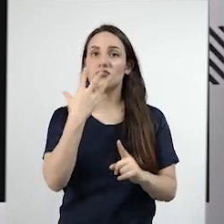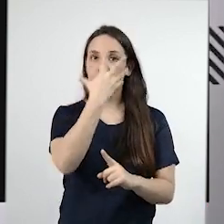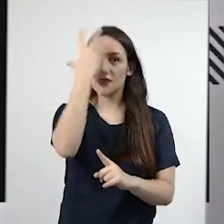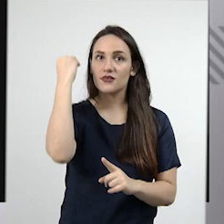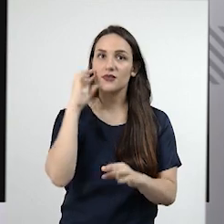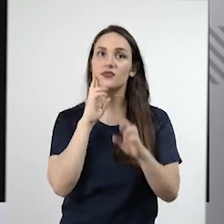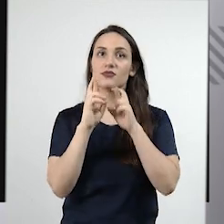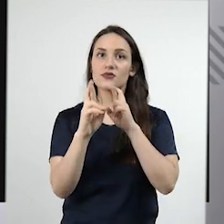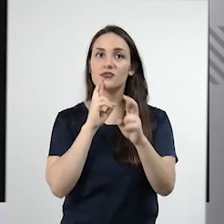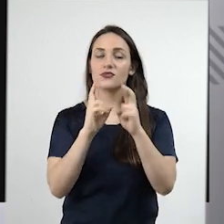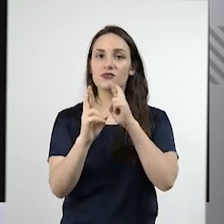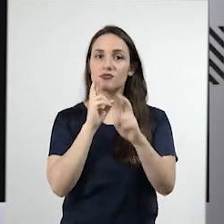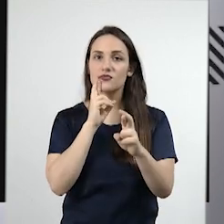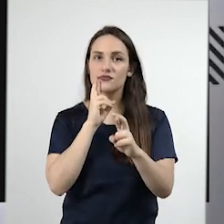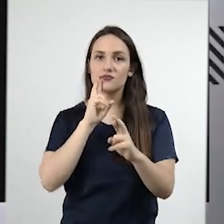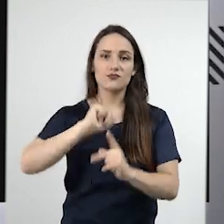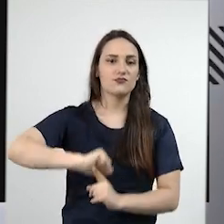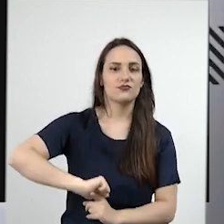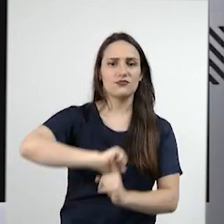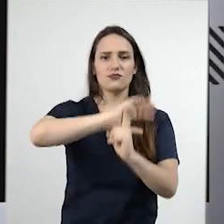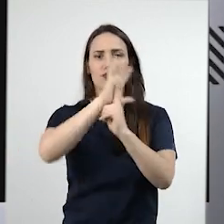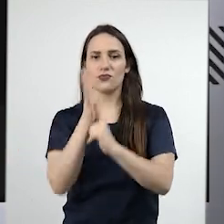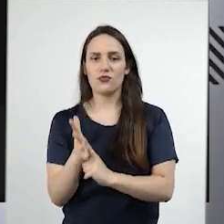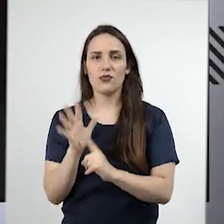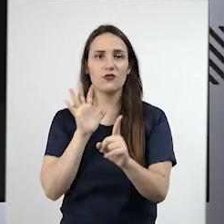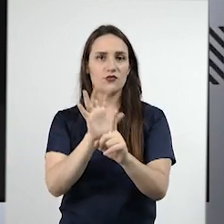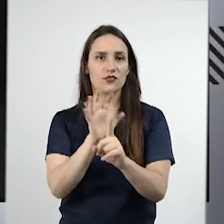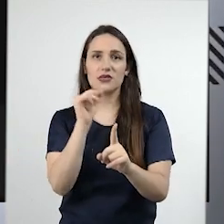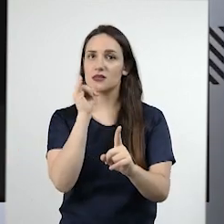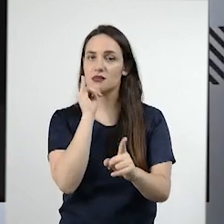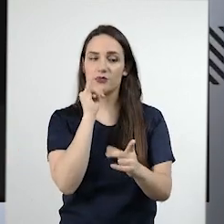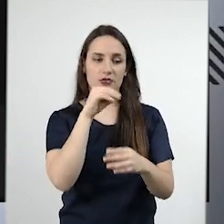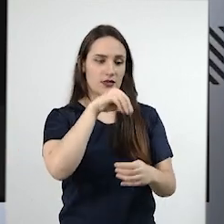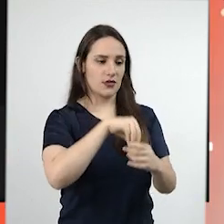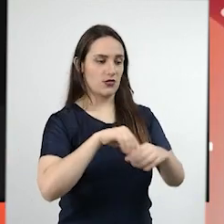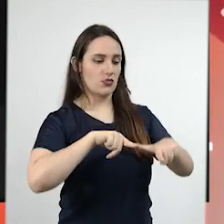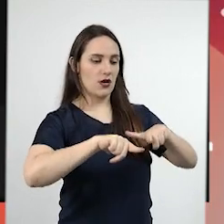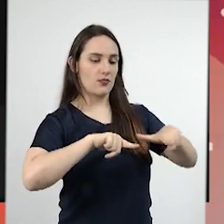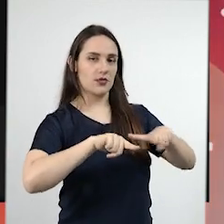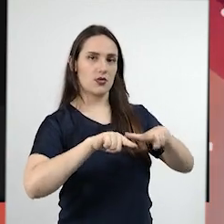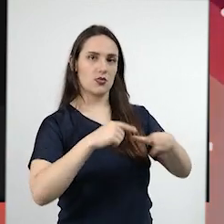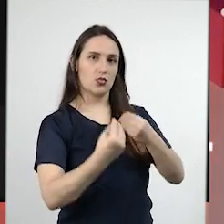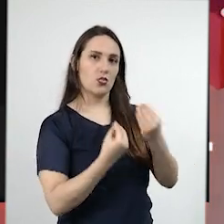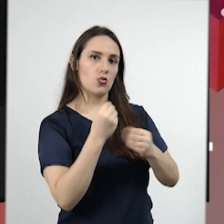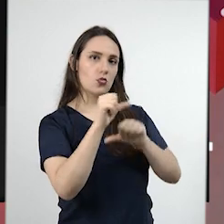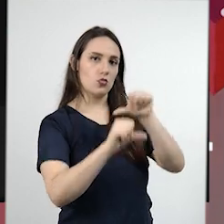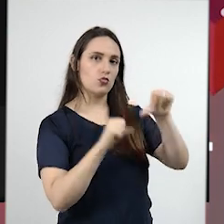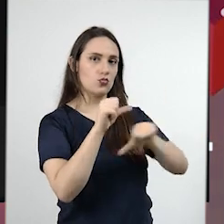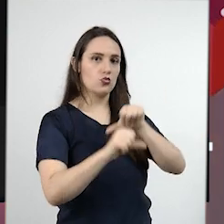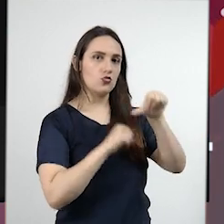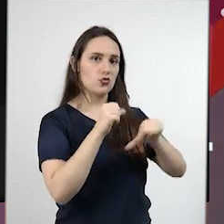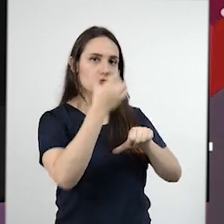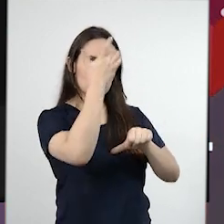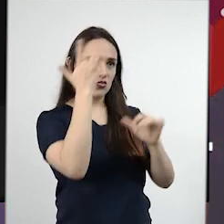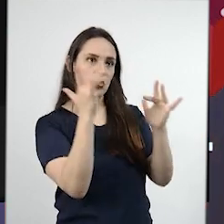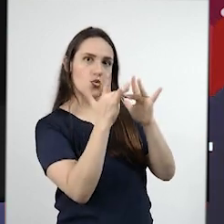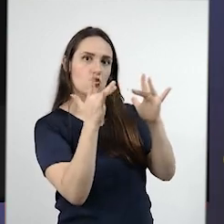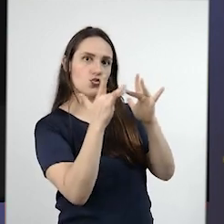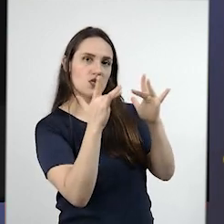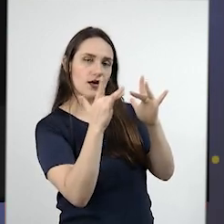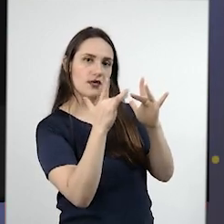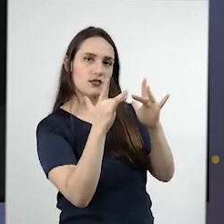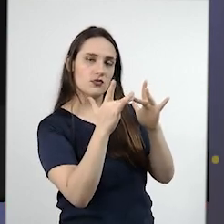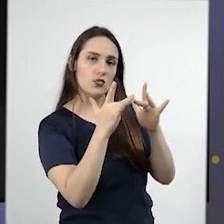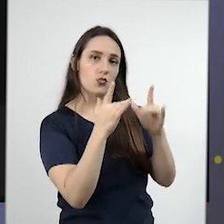relacionamentos nos mais diversos âmbitos, como no ambiente de trabalho, por exemplo. O que muda na vida das pessoas? Será que